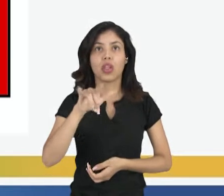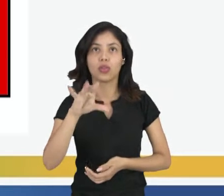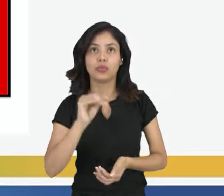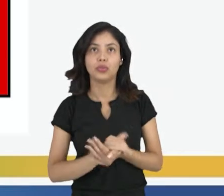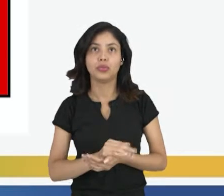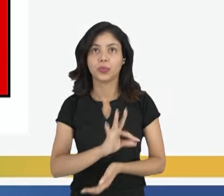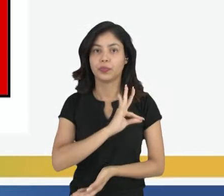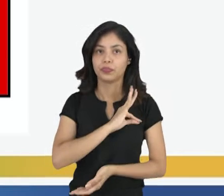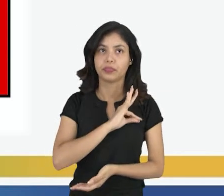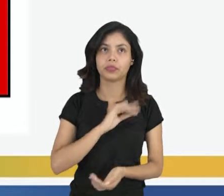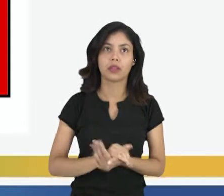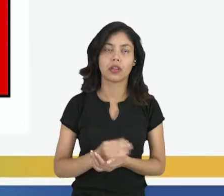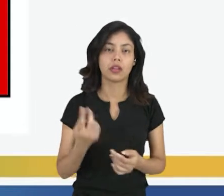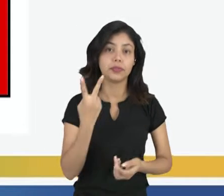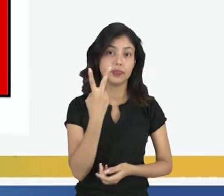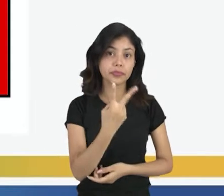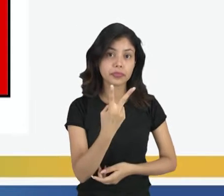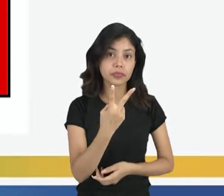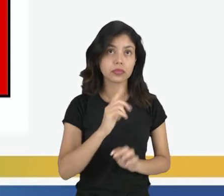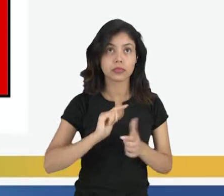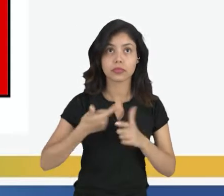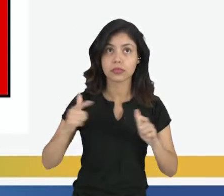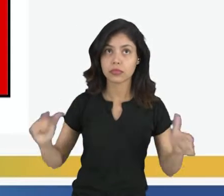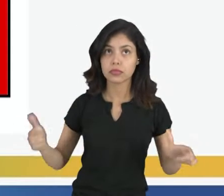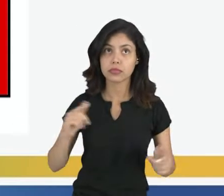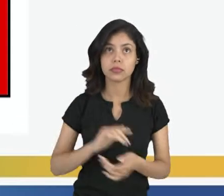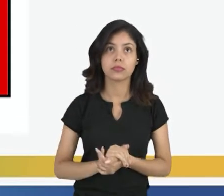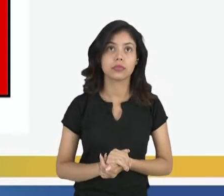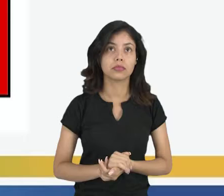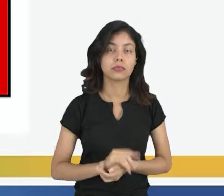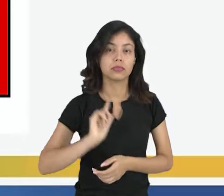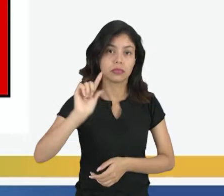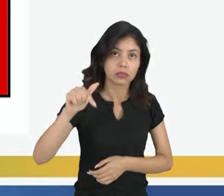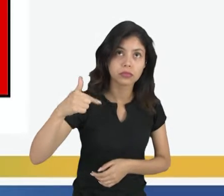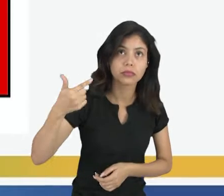ideológico e militar entre as duas grandes